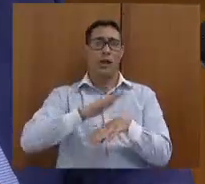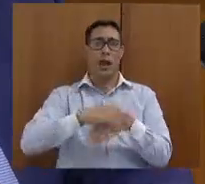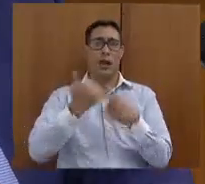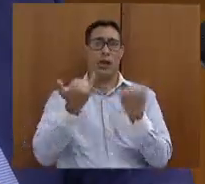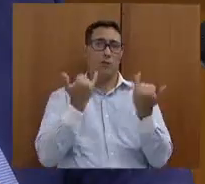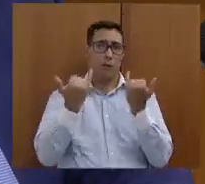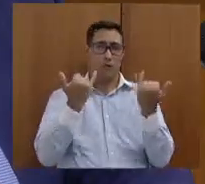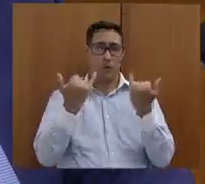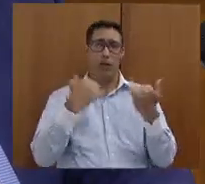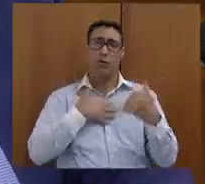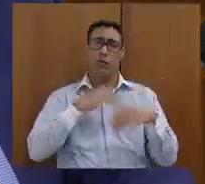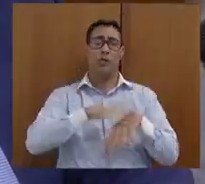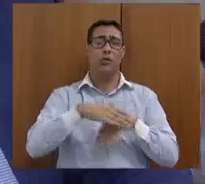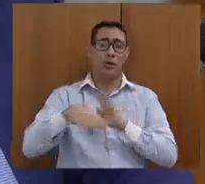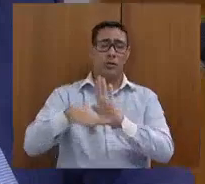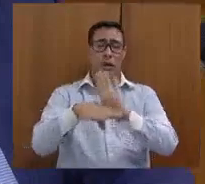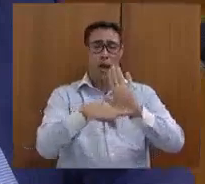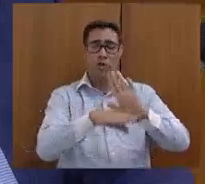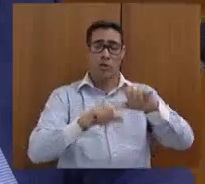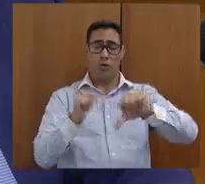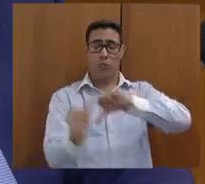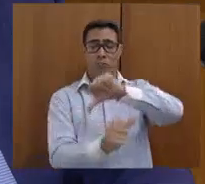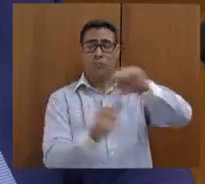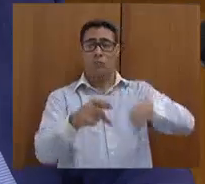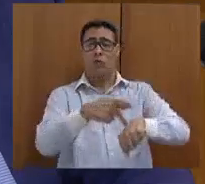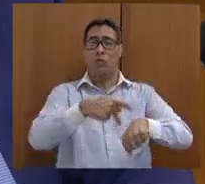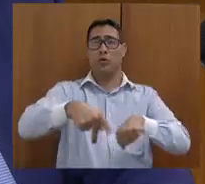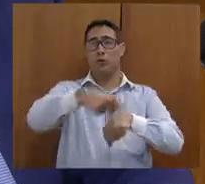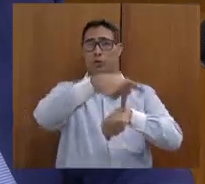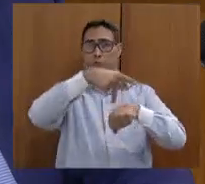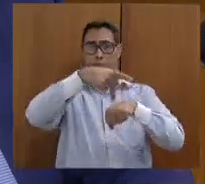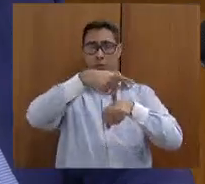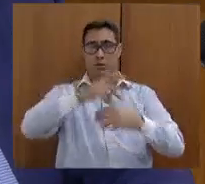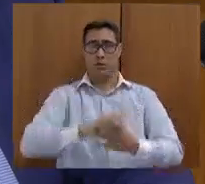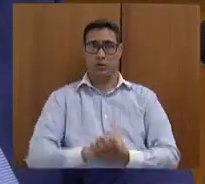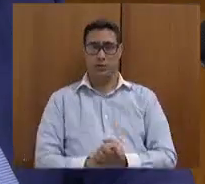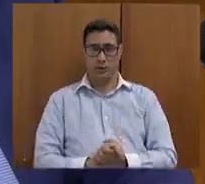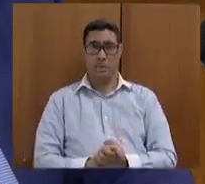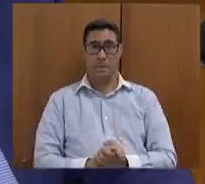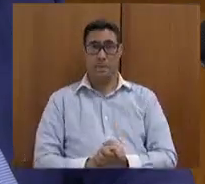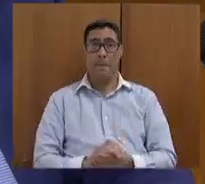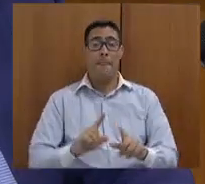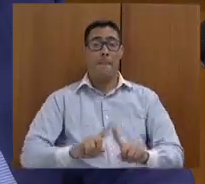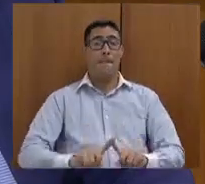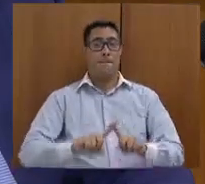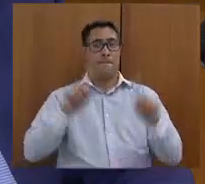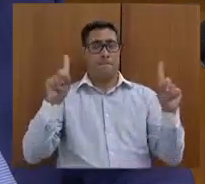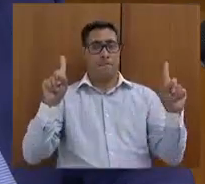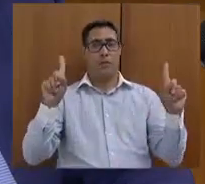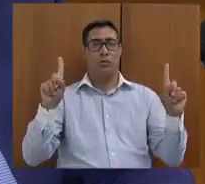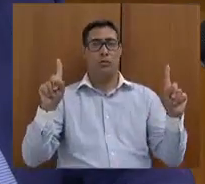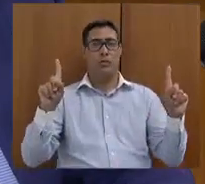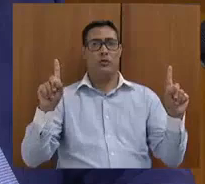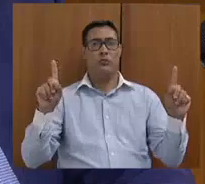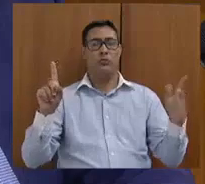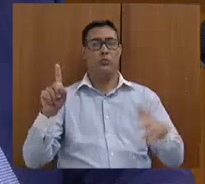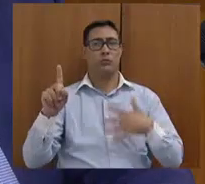mudou a realidade desse país seja aplicada no estado de Minas Gerais com isso nós